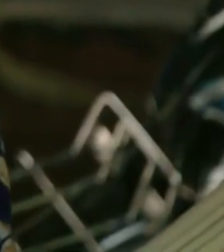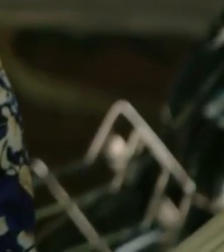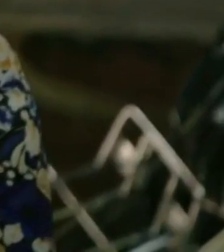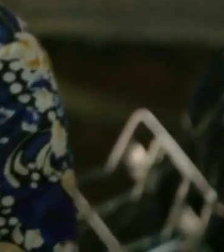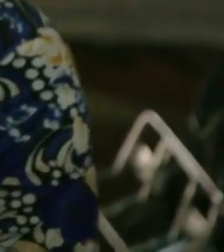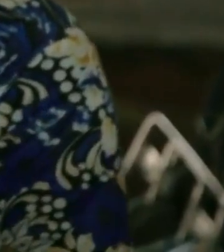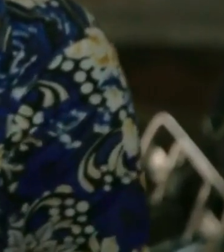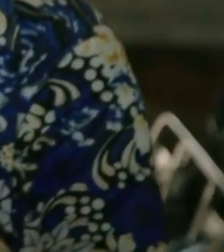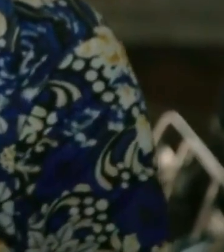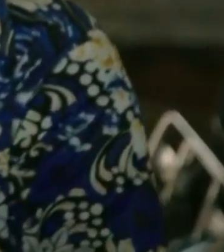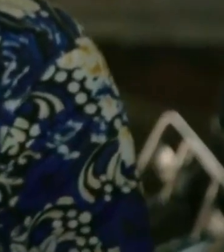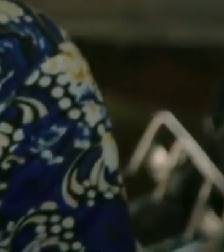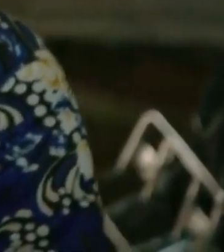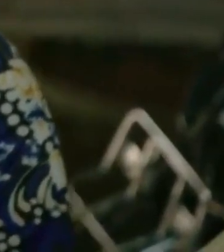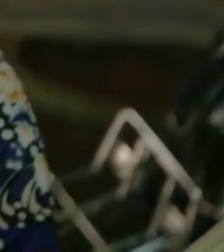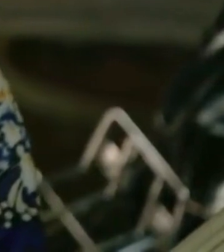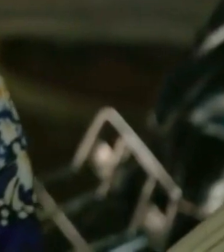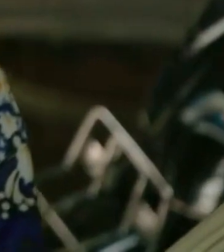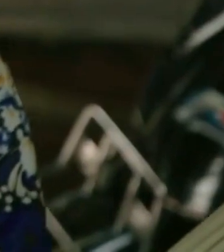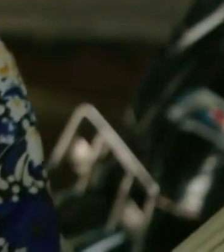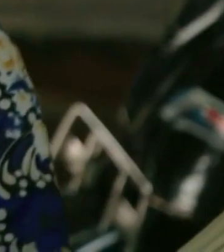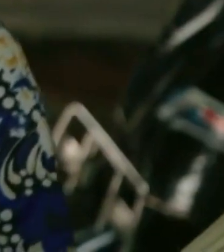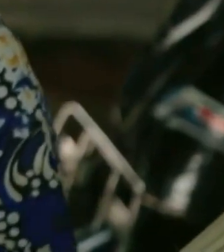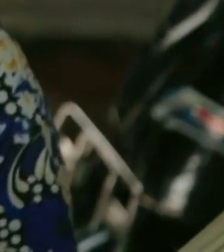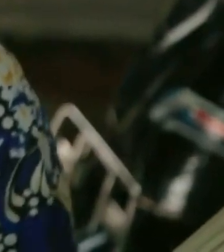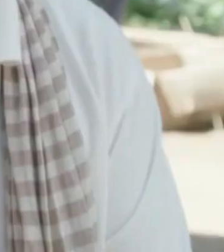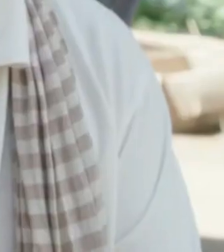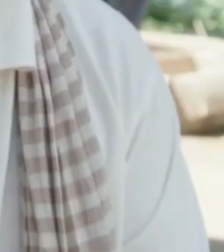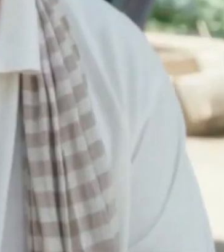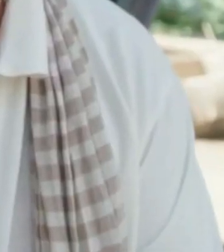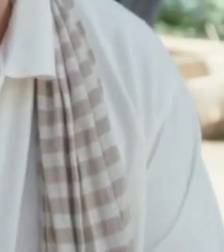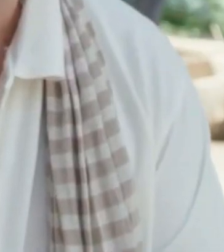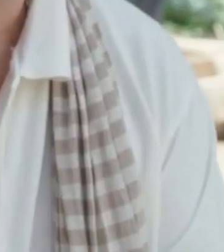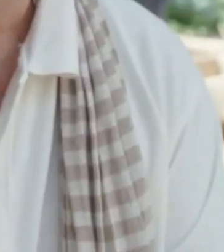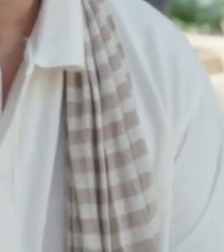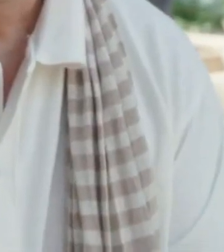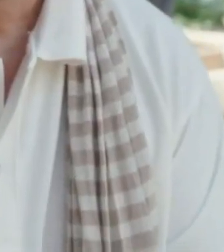abandon me. The landmine is not human.